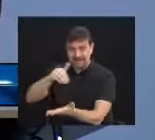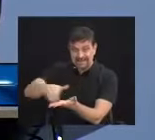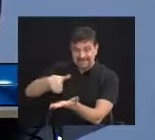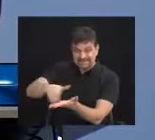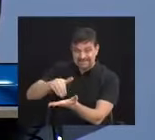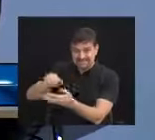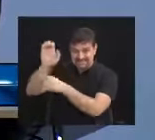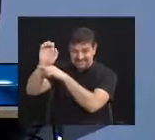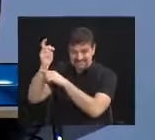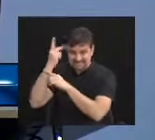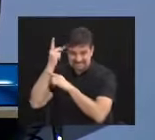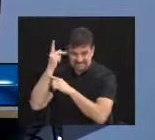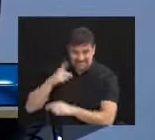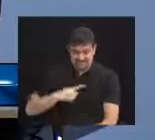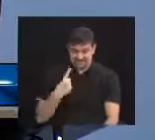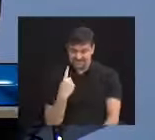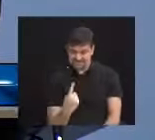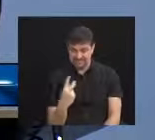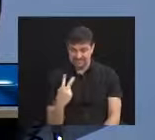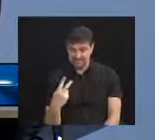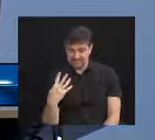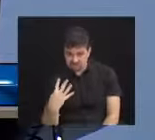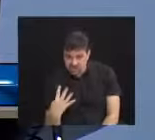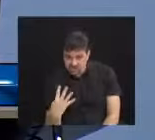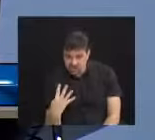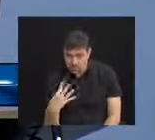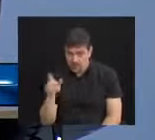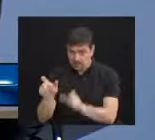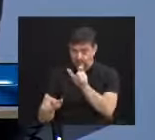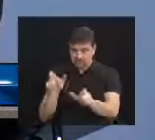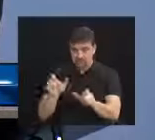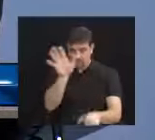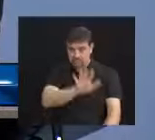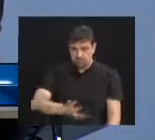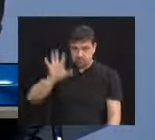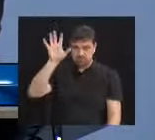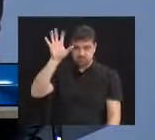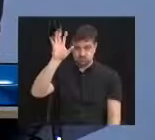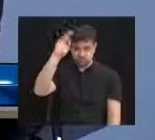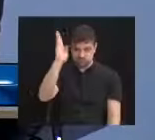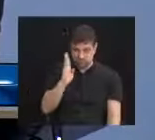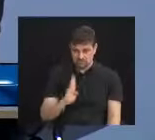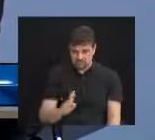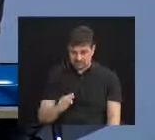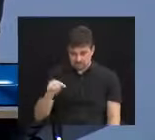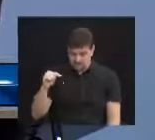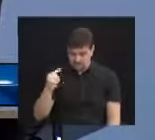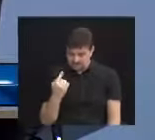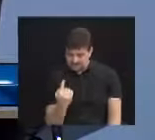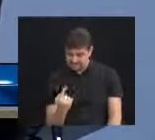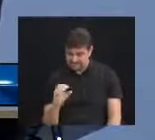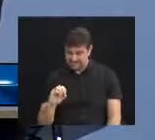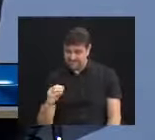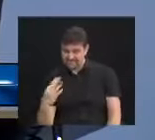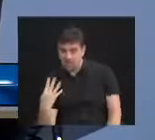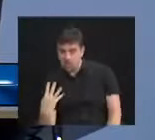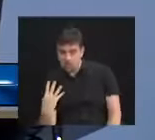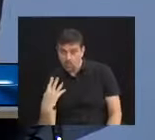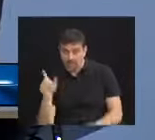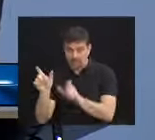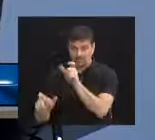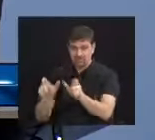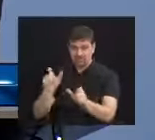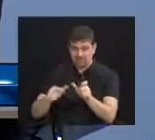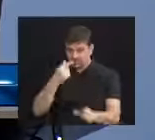124 casos no brasil desse montante 104 casos do estado de são paulo